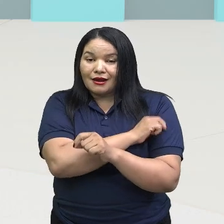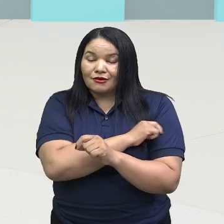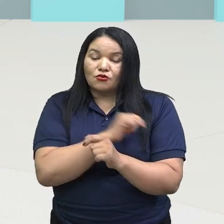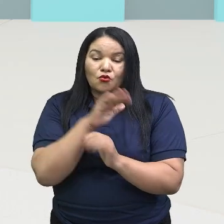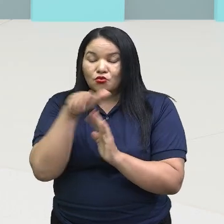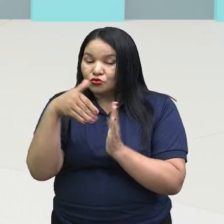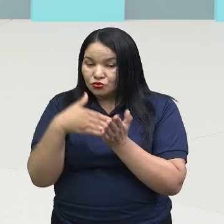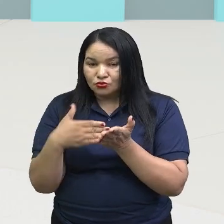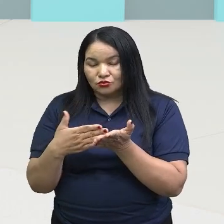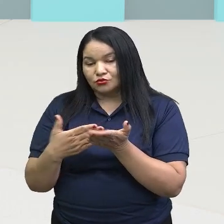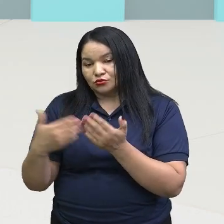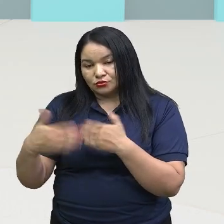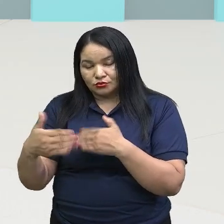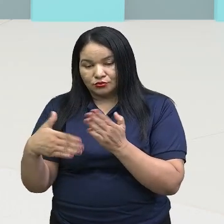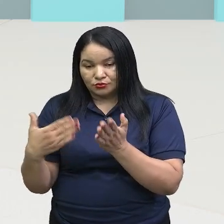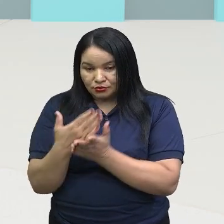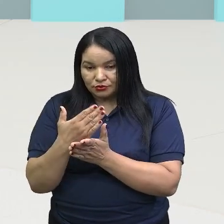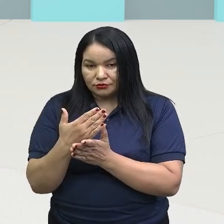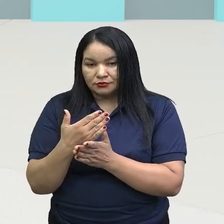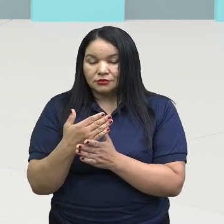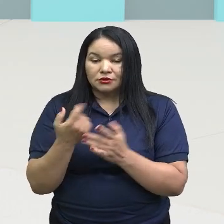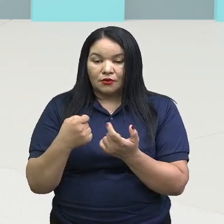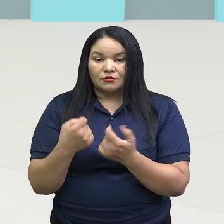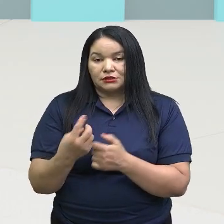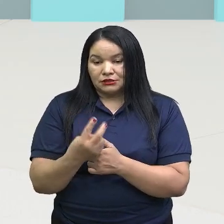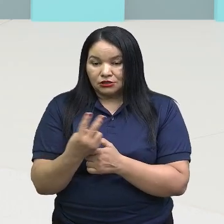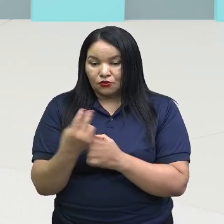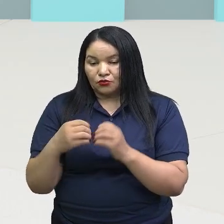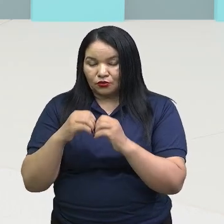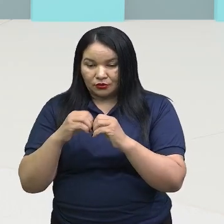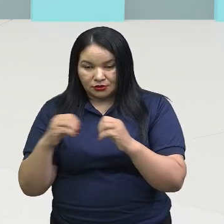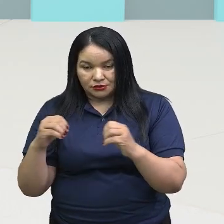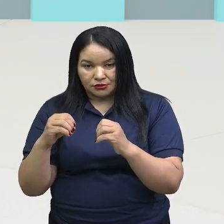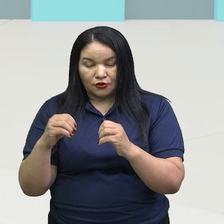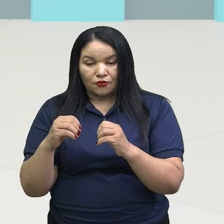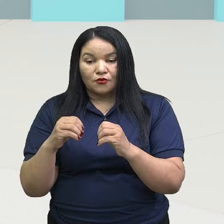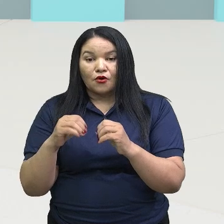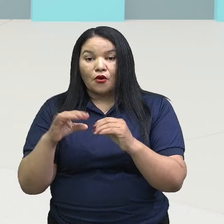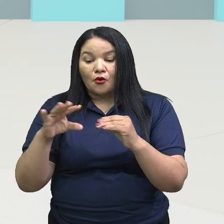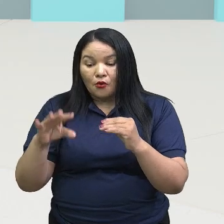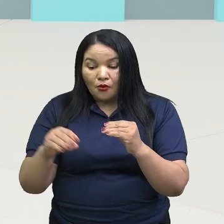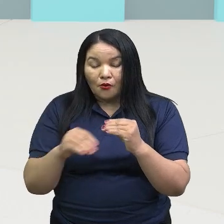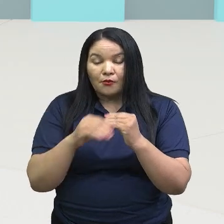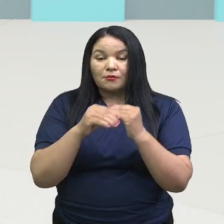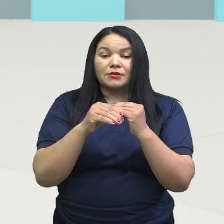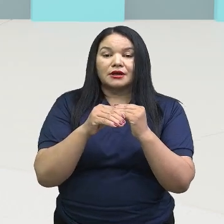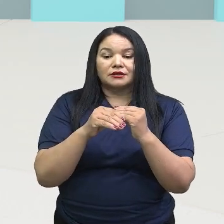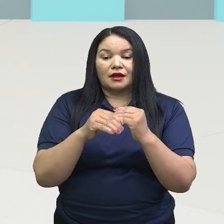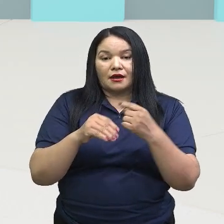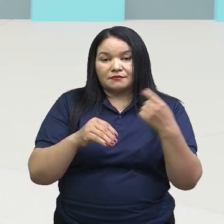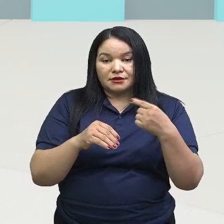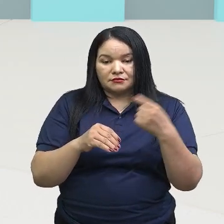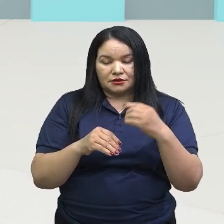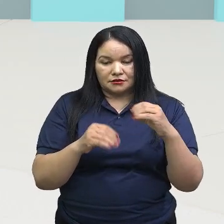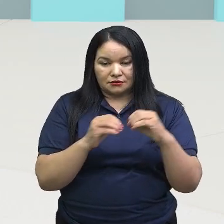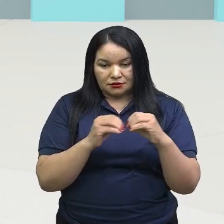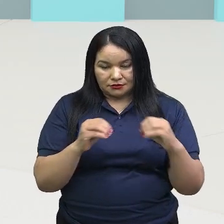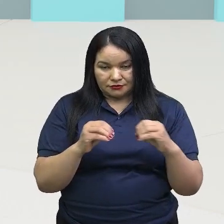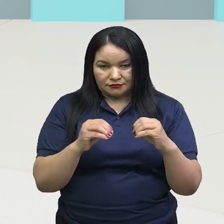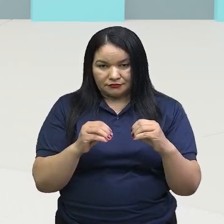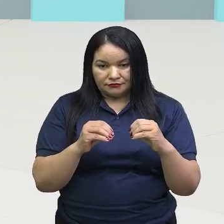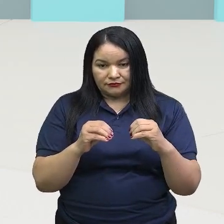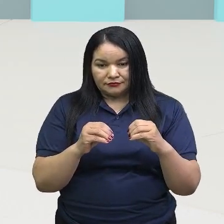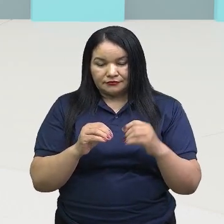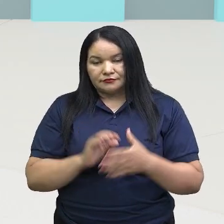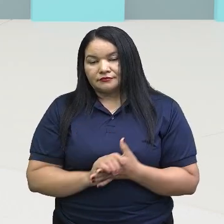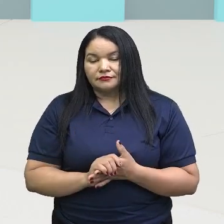perceba que a segunda aí, que todos os alunos vão passar na prova, completa a primeira oração. E ela não